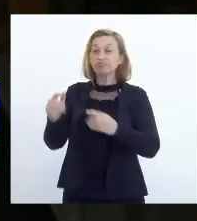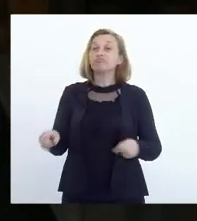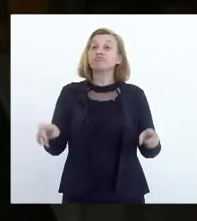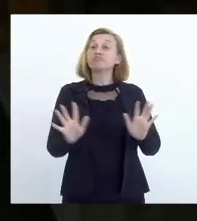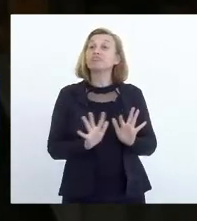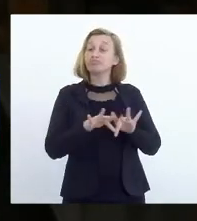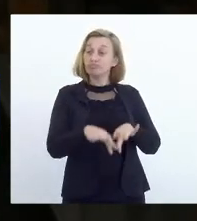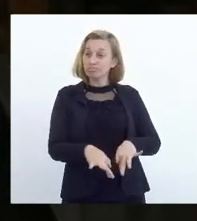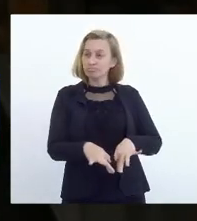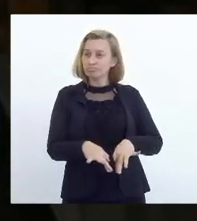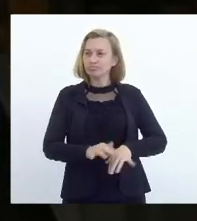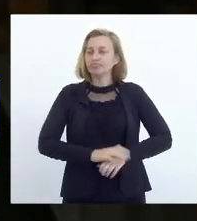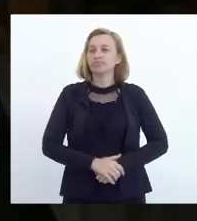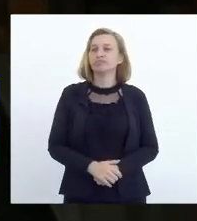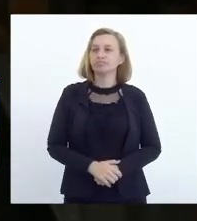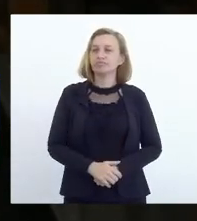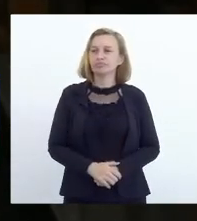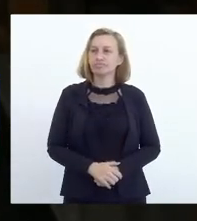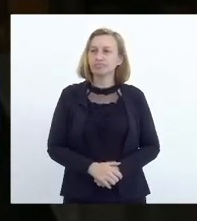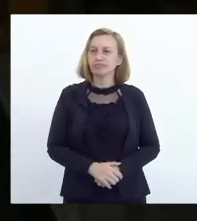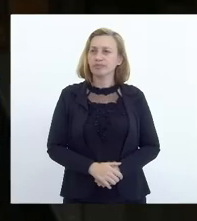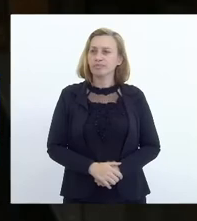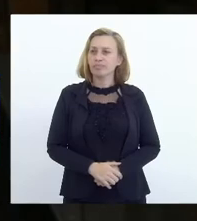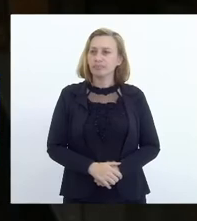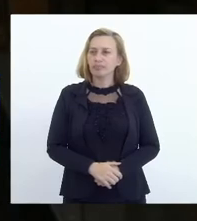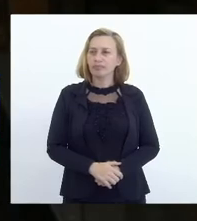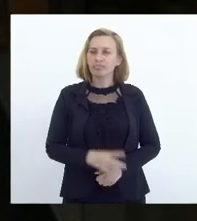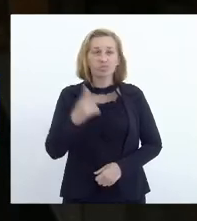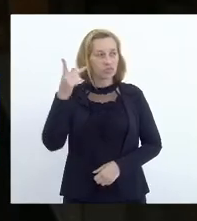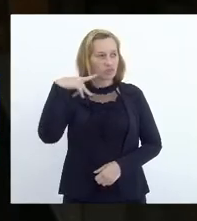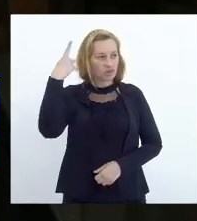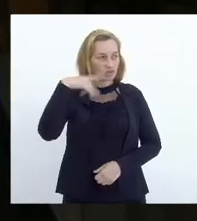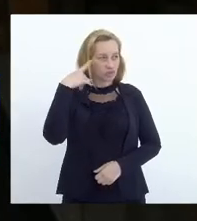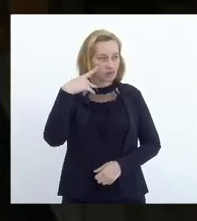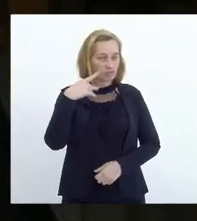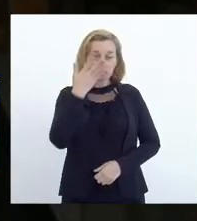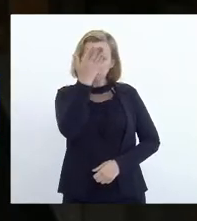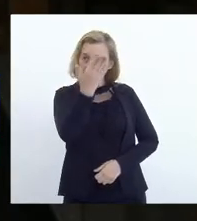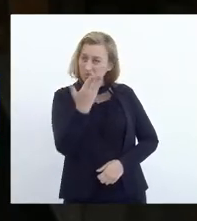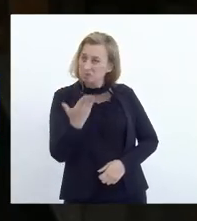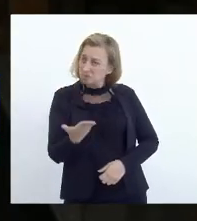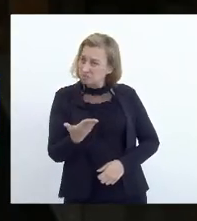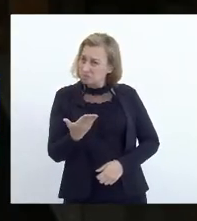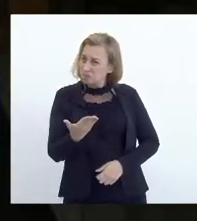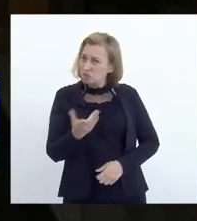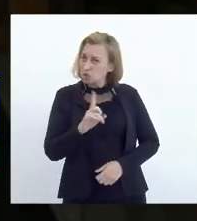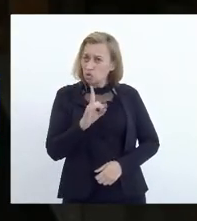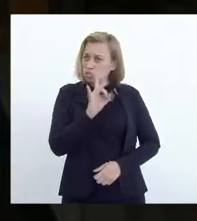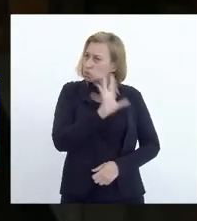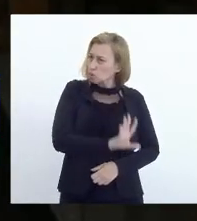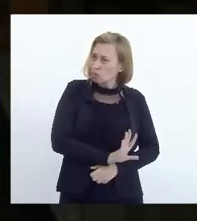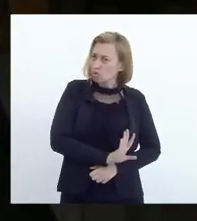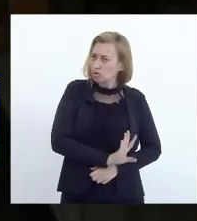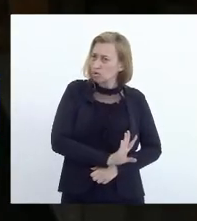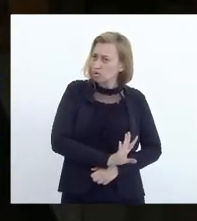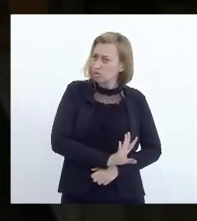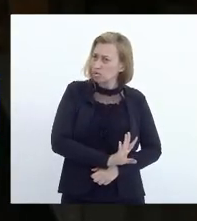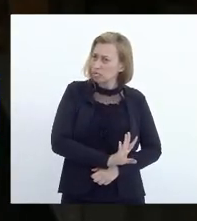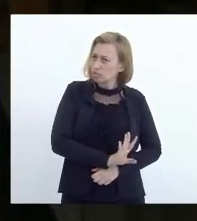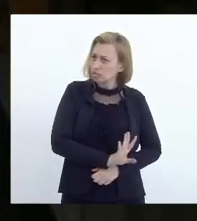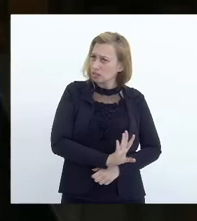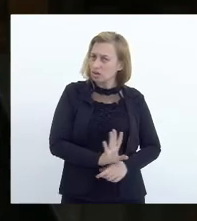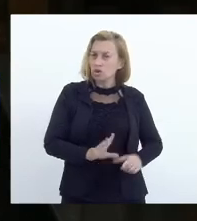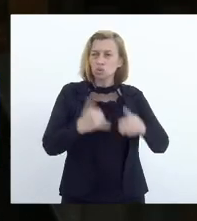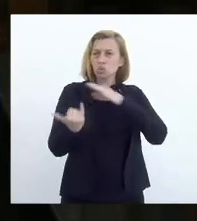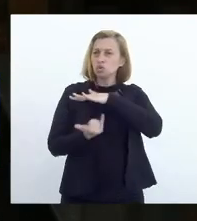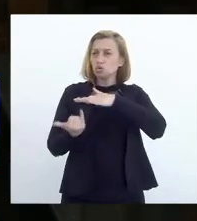concluo destacando que o parlamentar teve essa conduta não só no Instituto